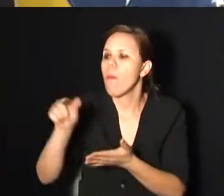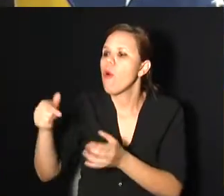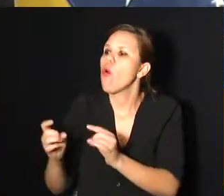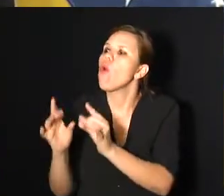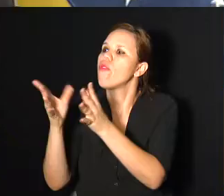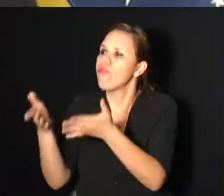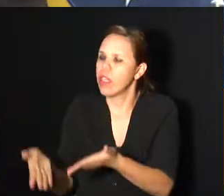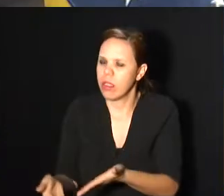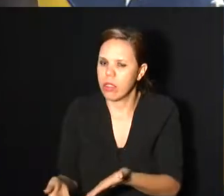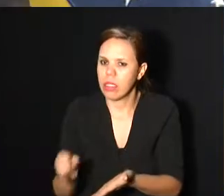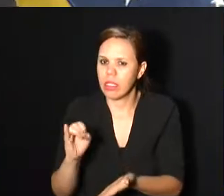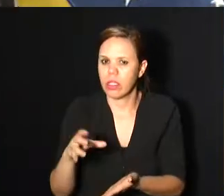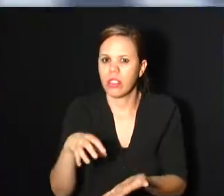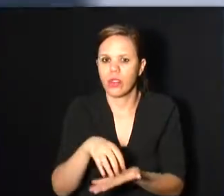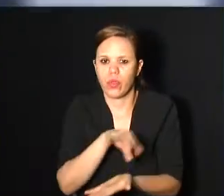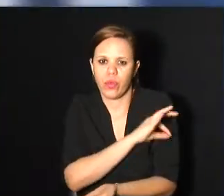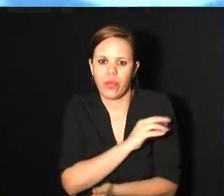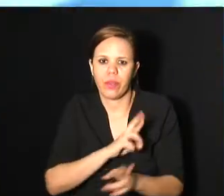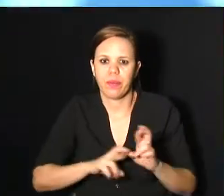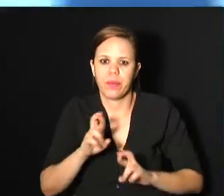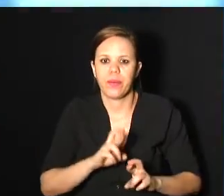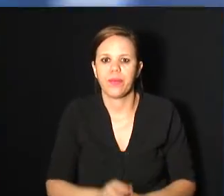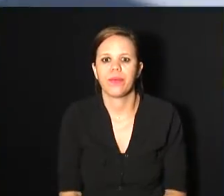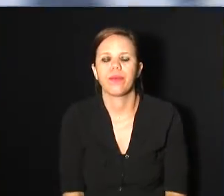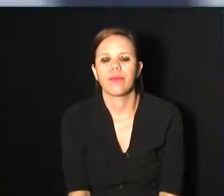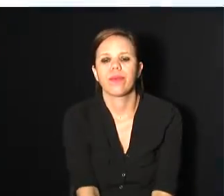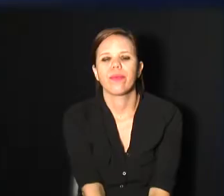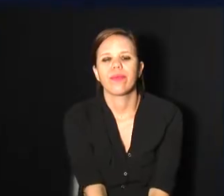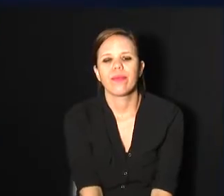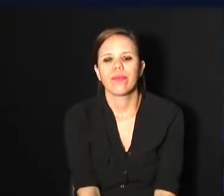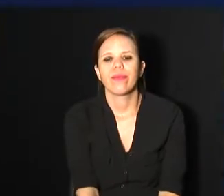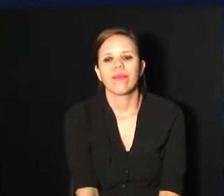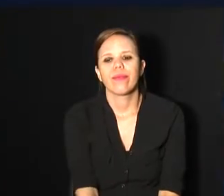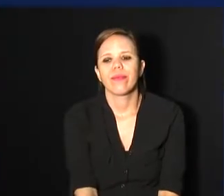aí sim o poder público fazer a fiscalização.